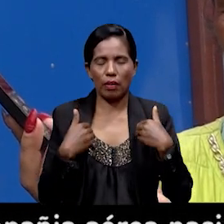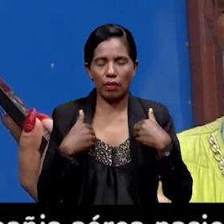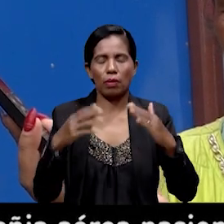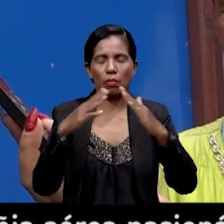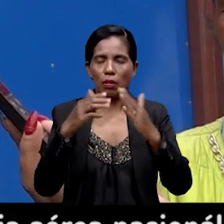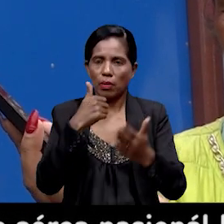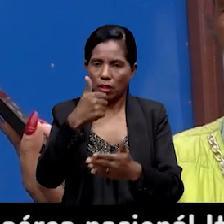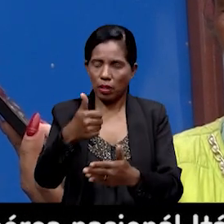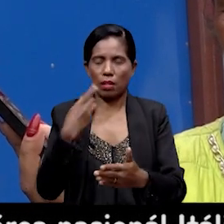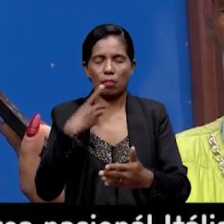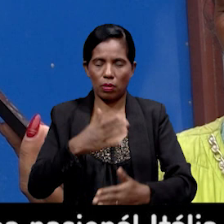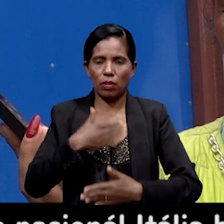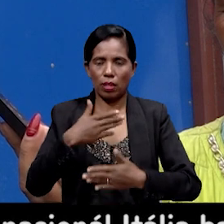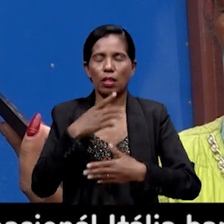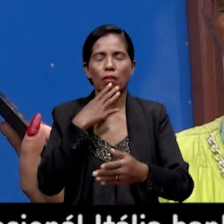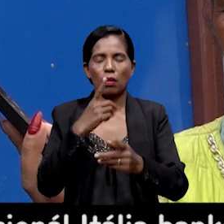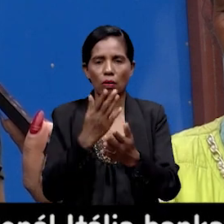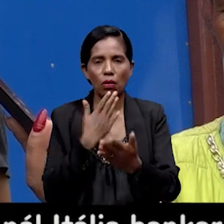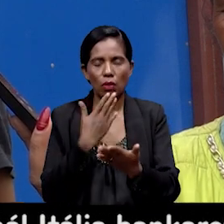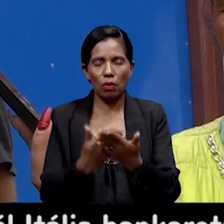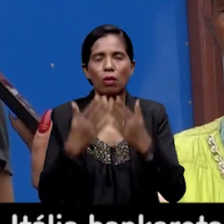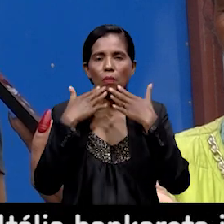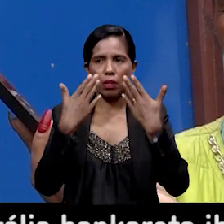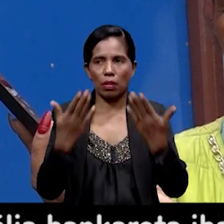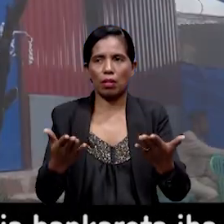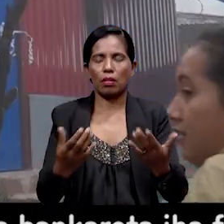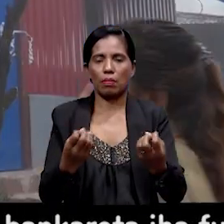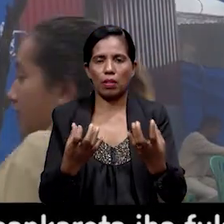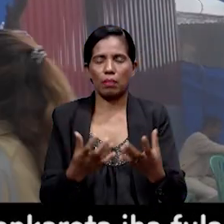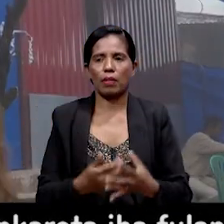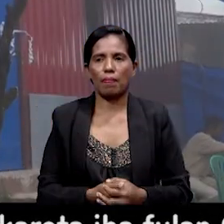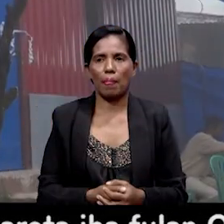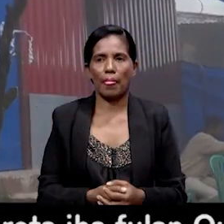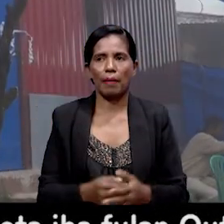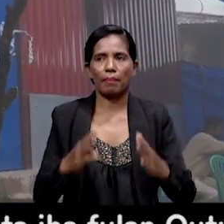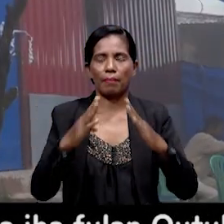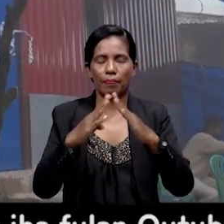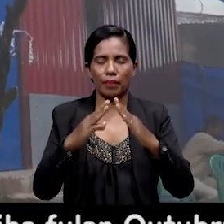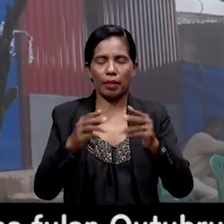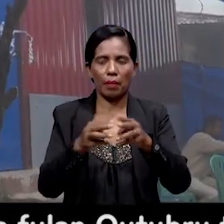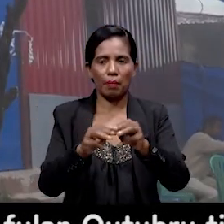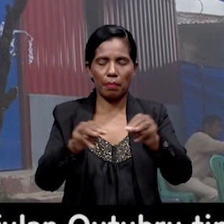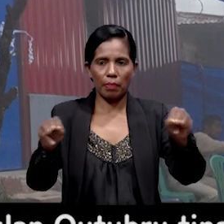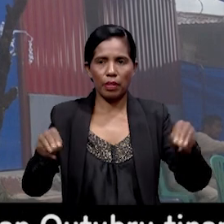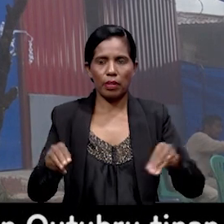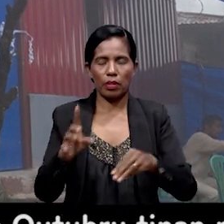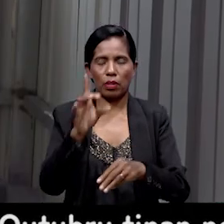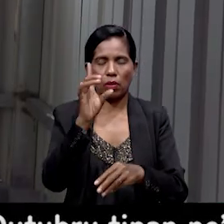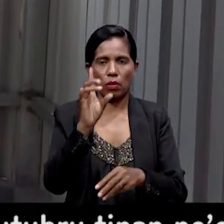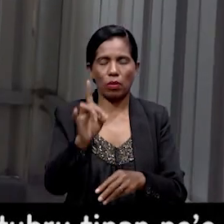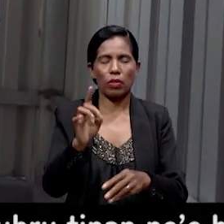ami contenti tebes i agradece tebes i obrigado bara. Uma nenha medida metro quadrado